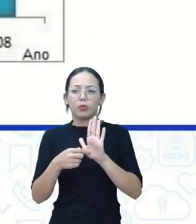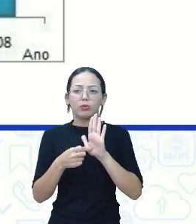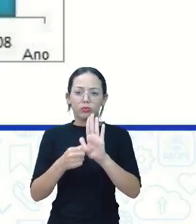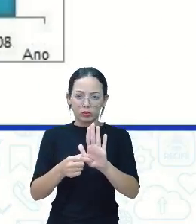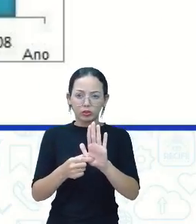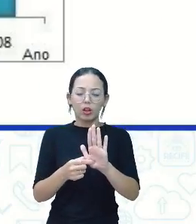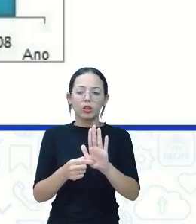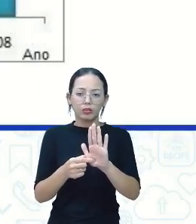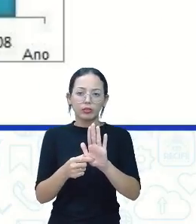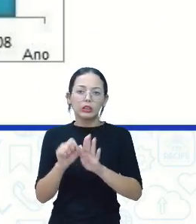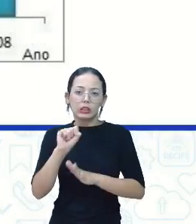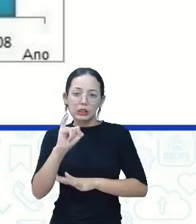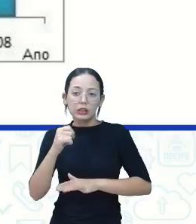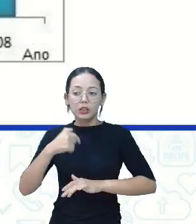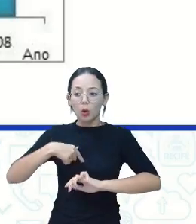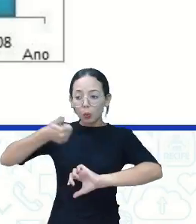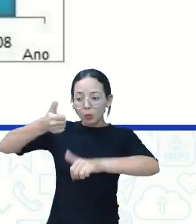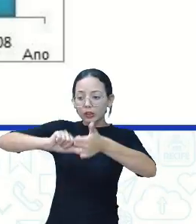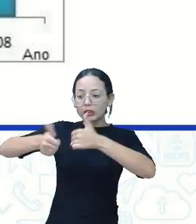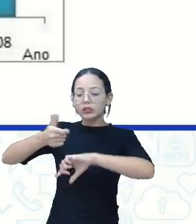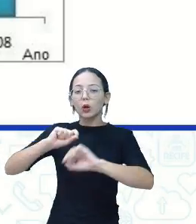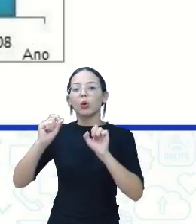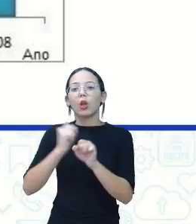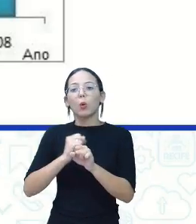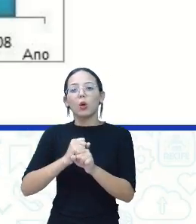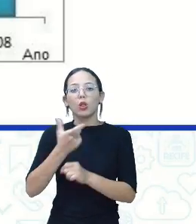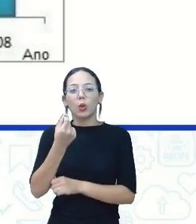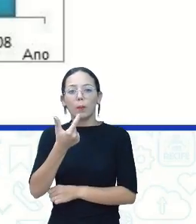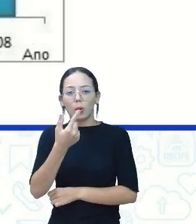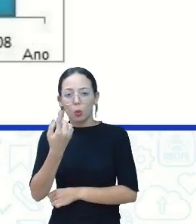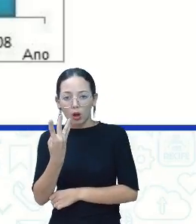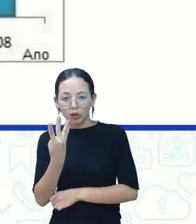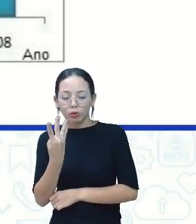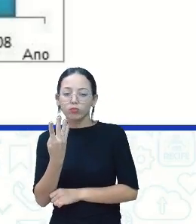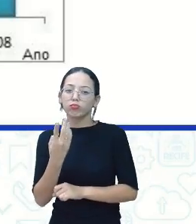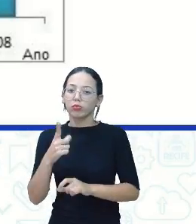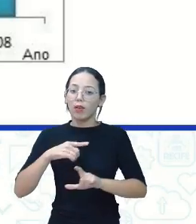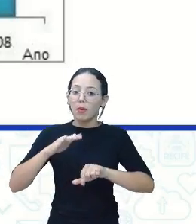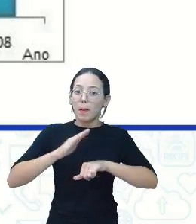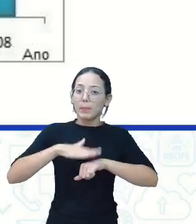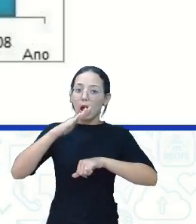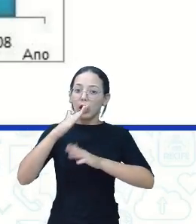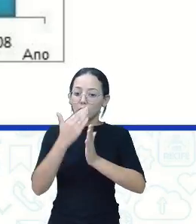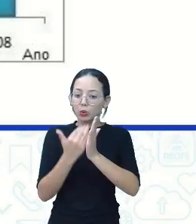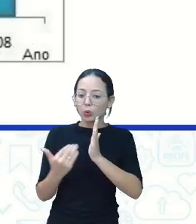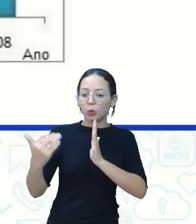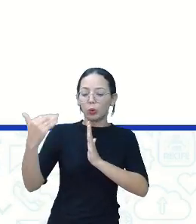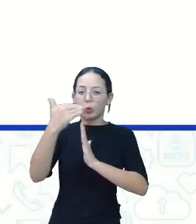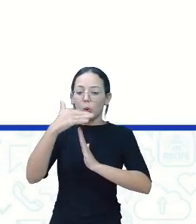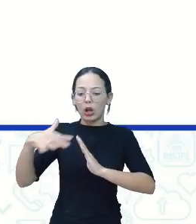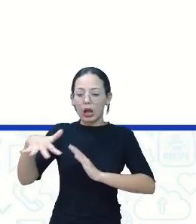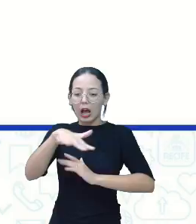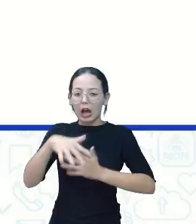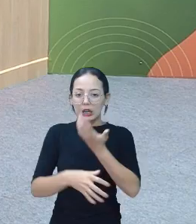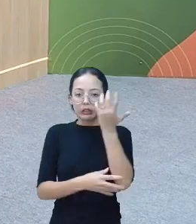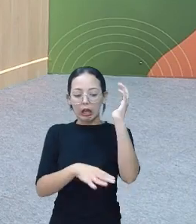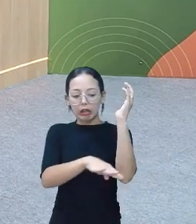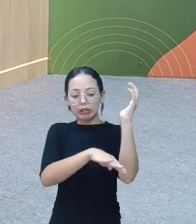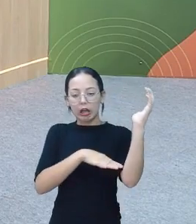caso aí, se eu fosse analisar, seria o ano de 2004, o ano que teve a maior área